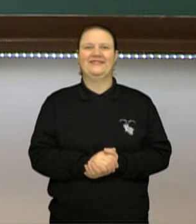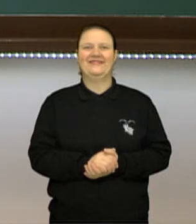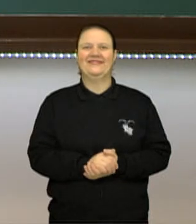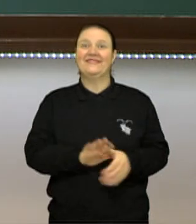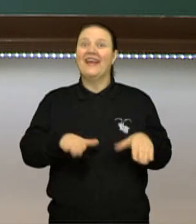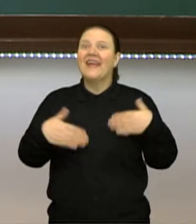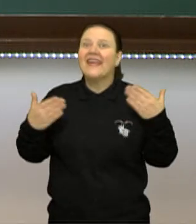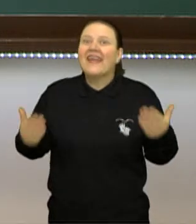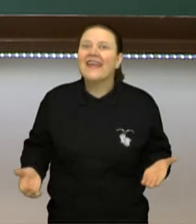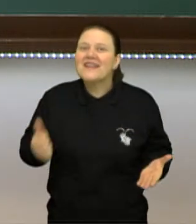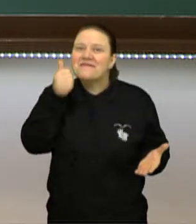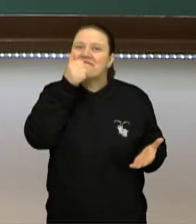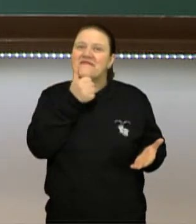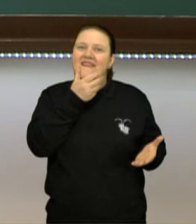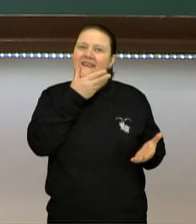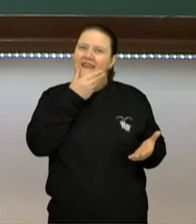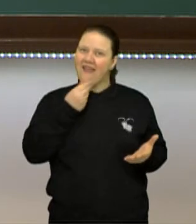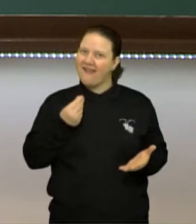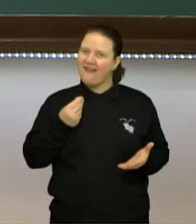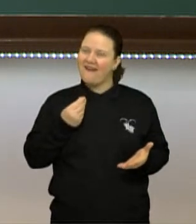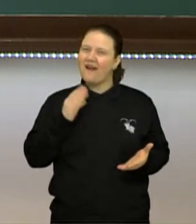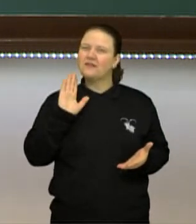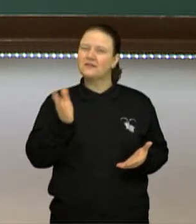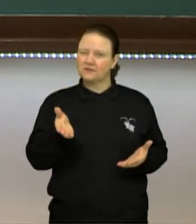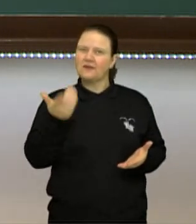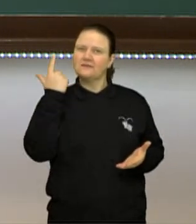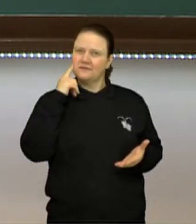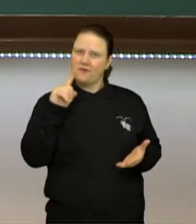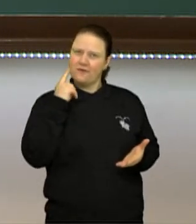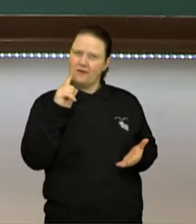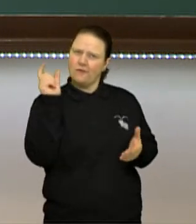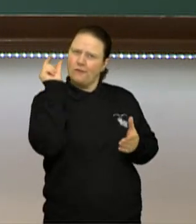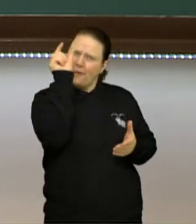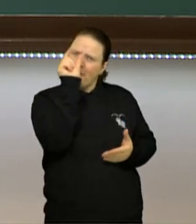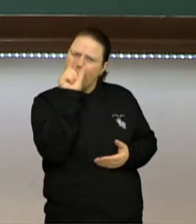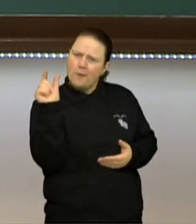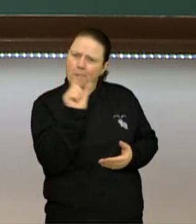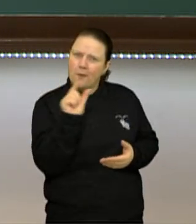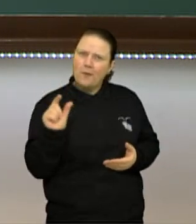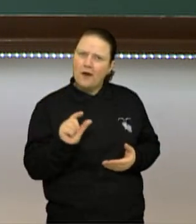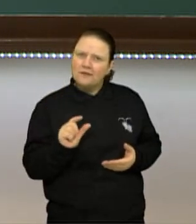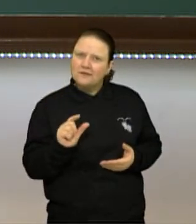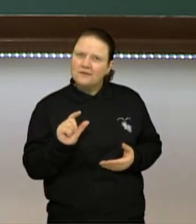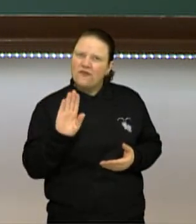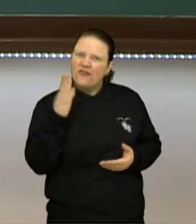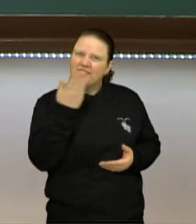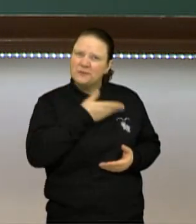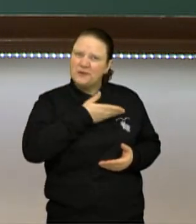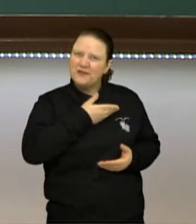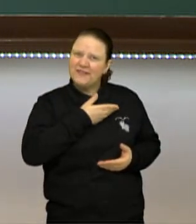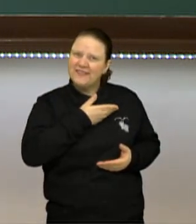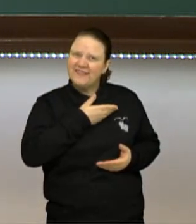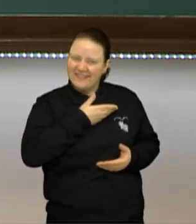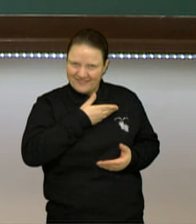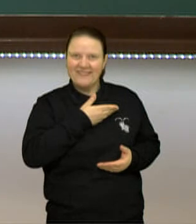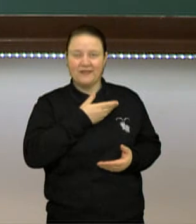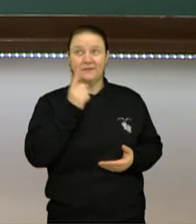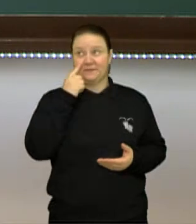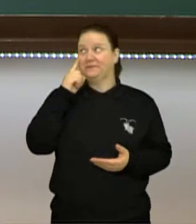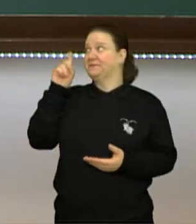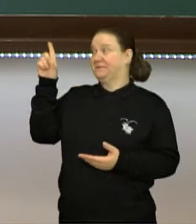E aí, chicos e chicas, vocês conseguiram completar com os falsos amigos? Vamos a ver?